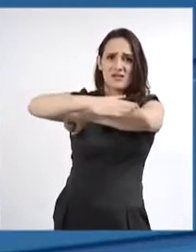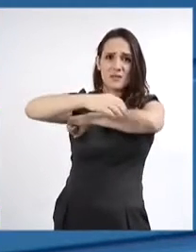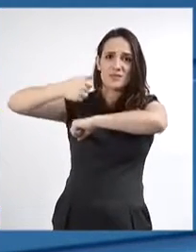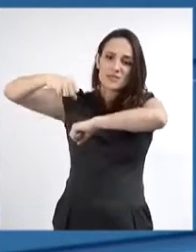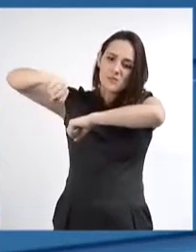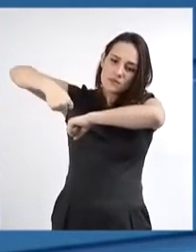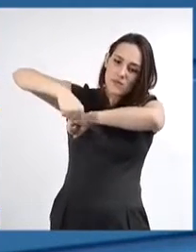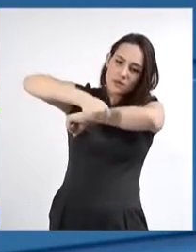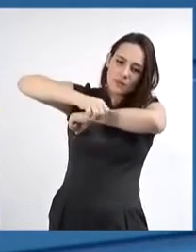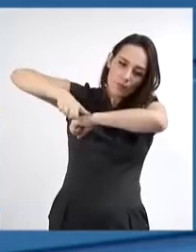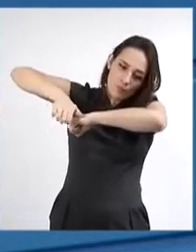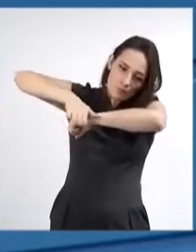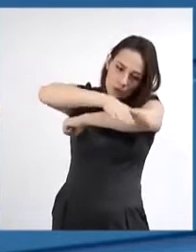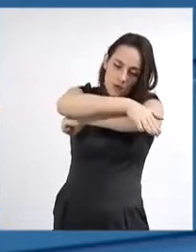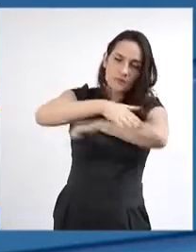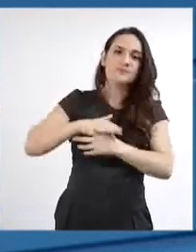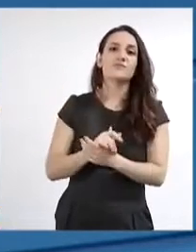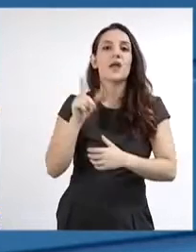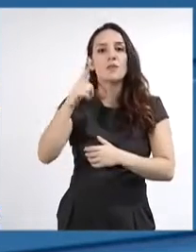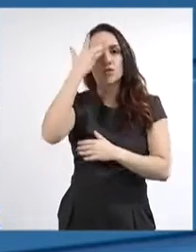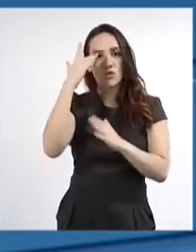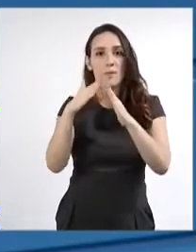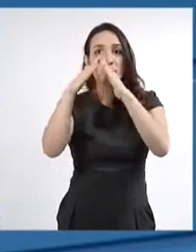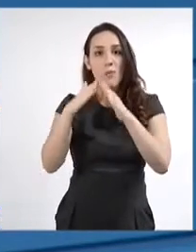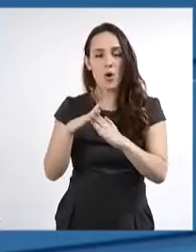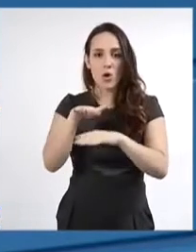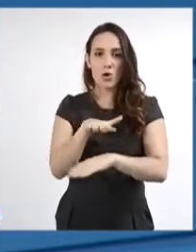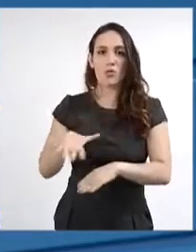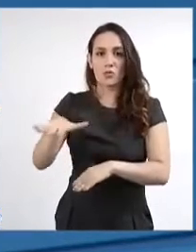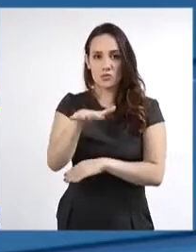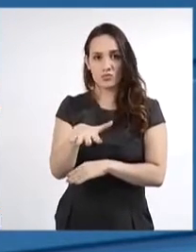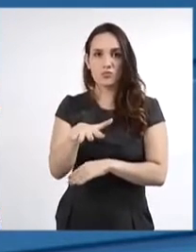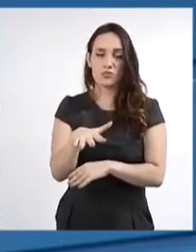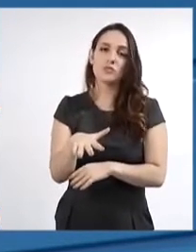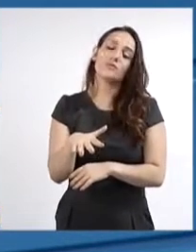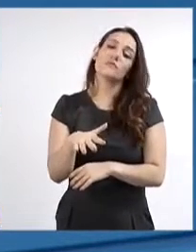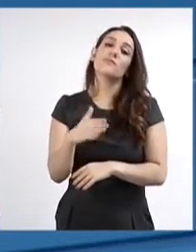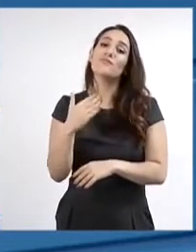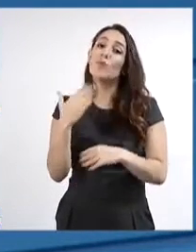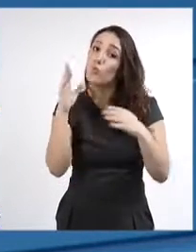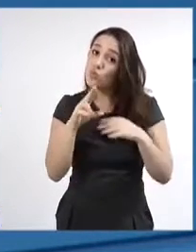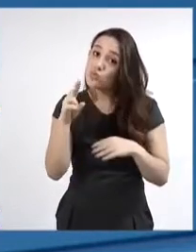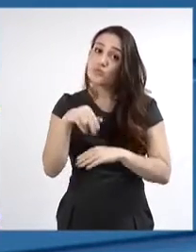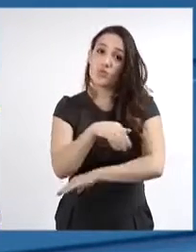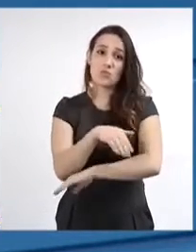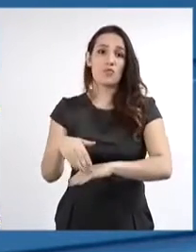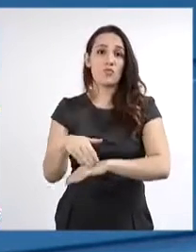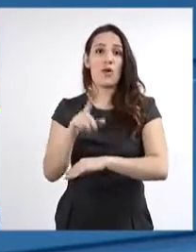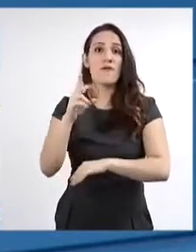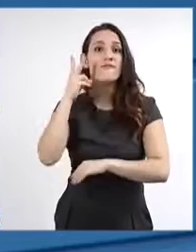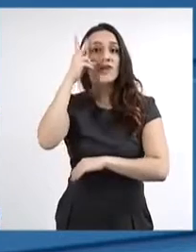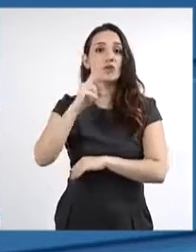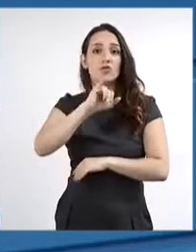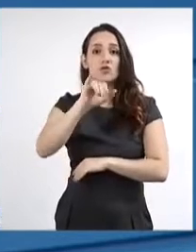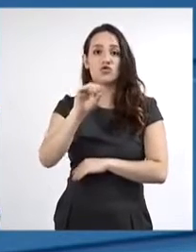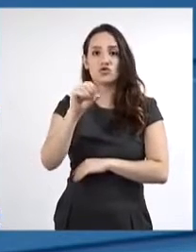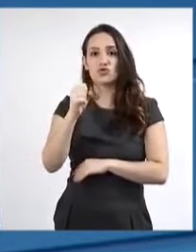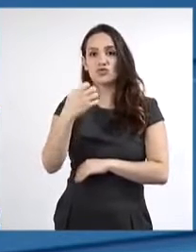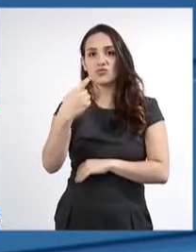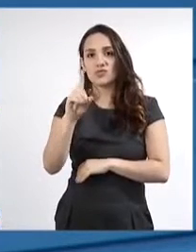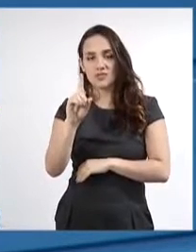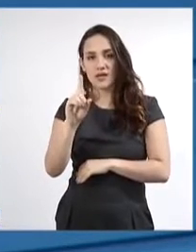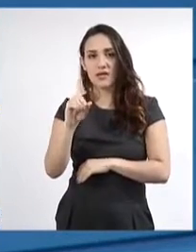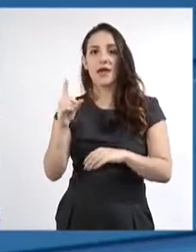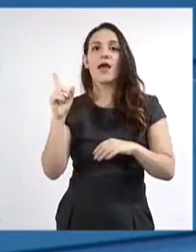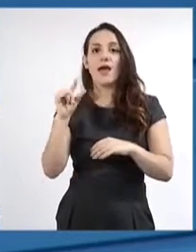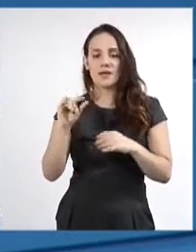em reivindicações dos moradores que utilizam a estrada suprestada encaminhada pelo vereador José Carlos dos Santos, do município de Iguatemi, mais